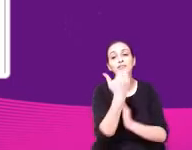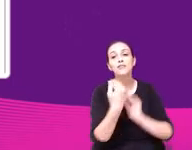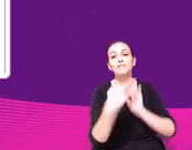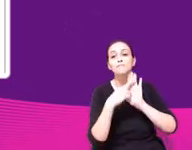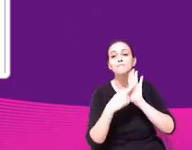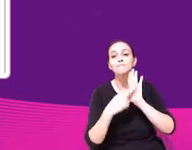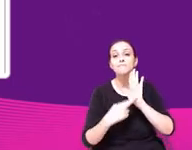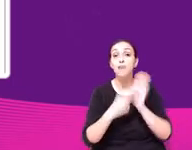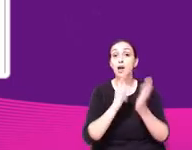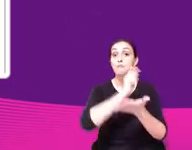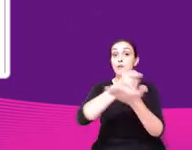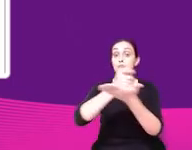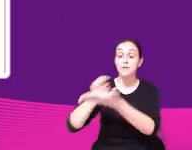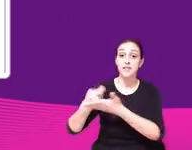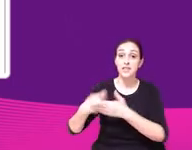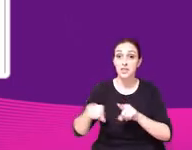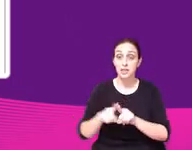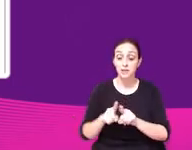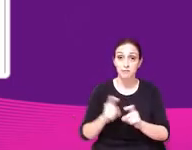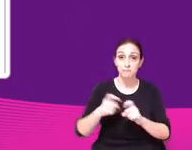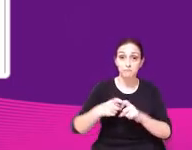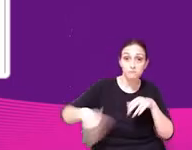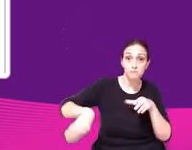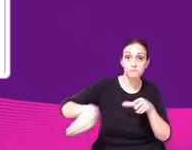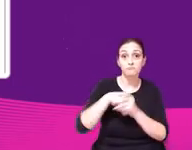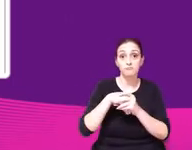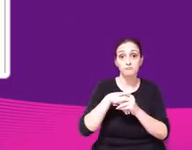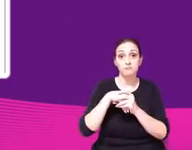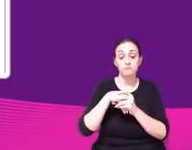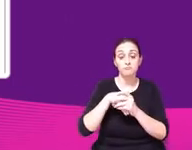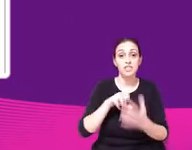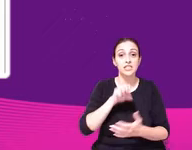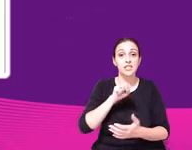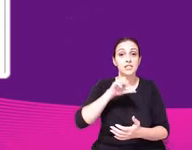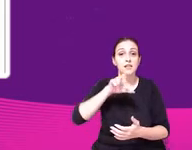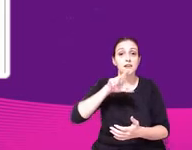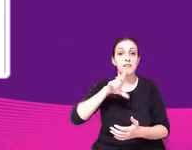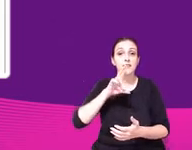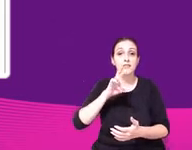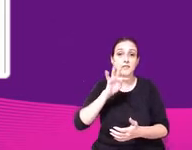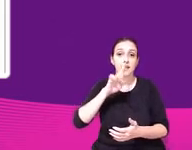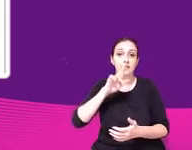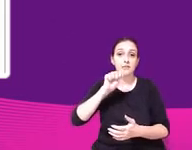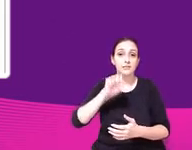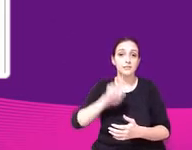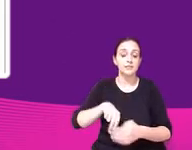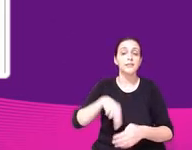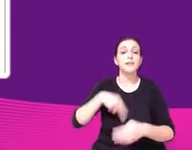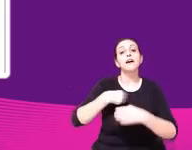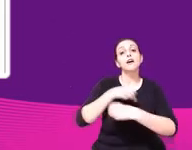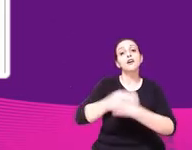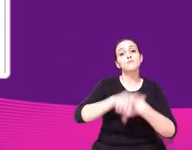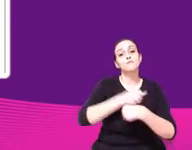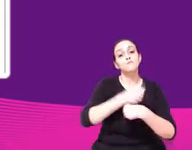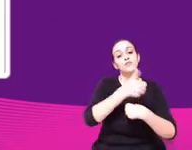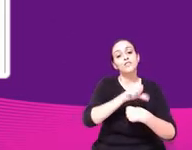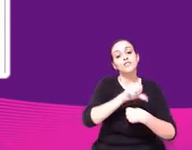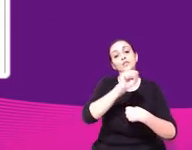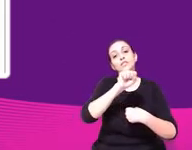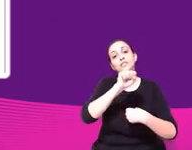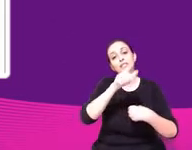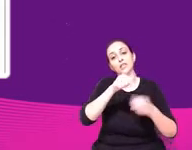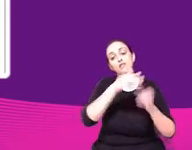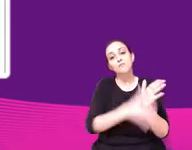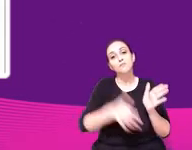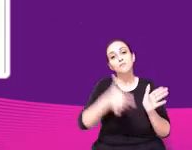remuneração, com a implementação do CIRC-Trans em 87 e em 93 do CIPAC Rim,